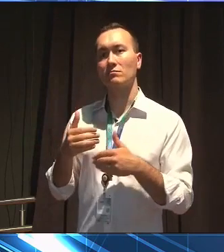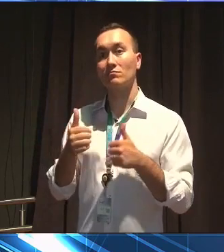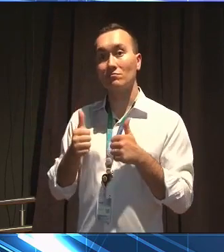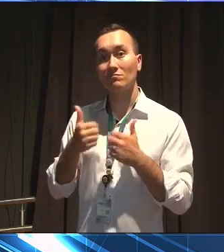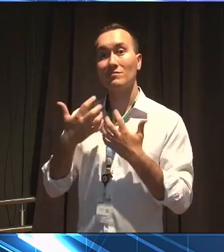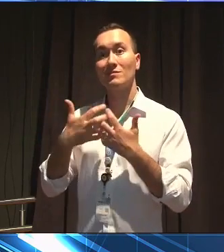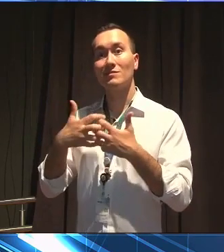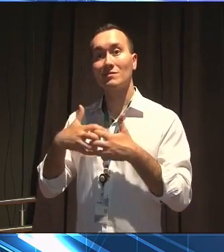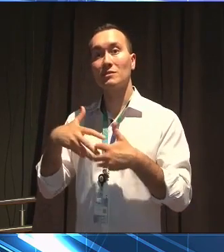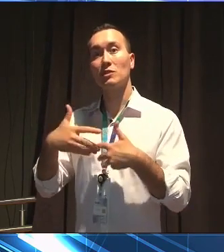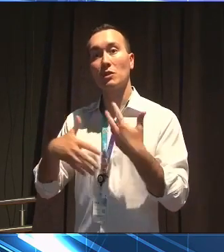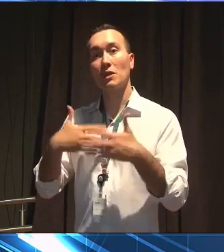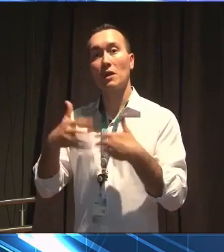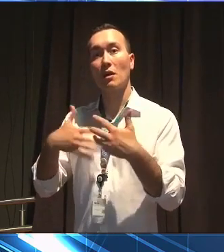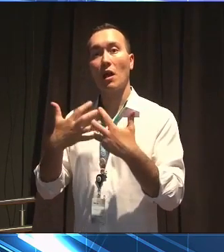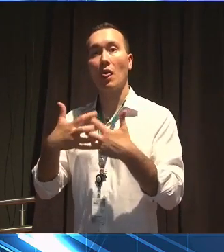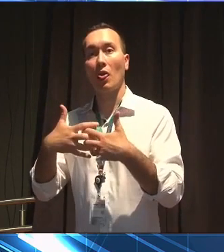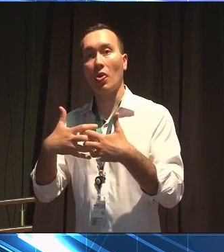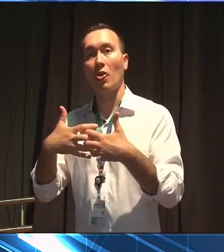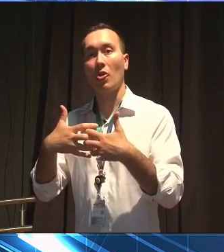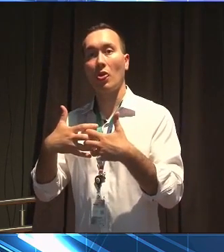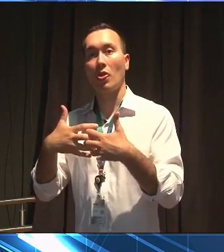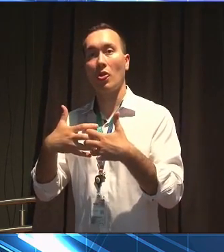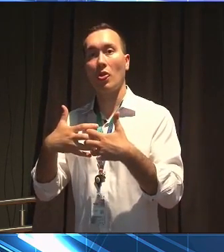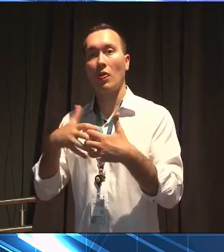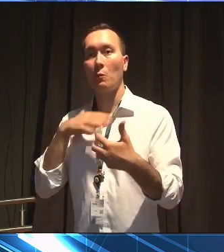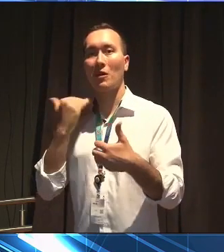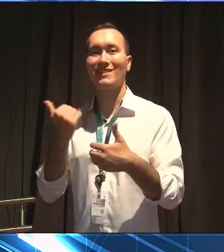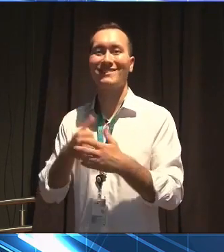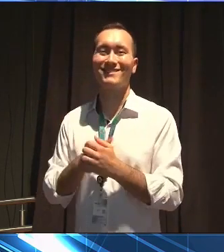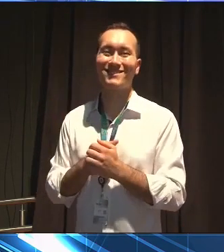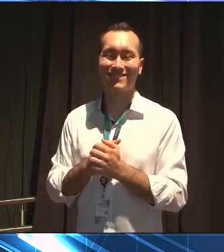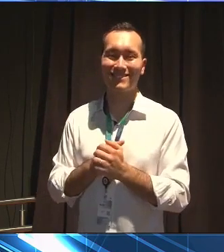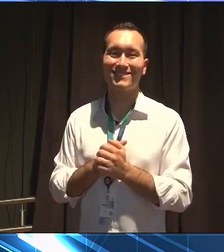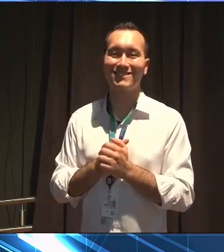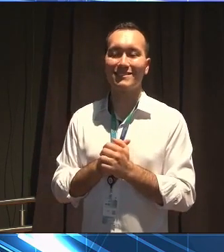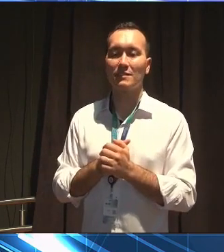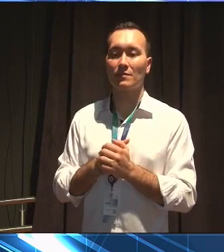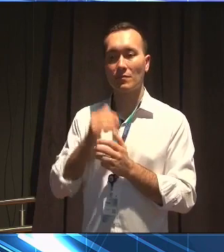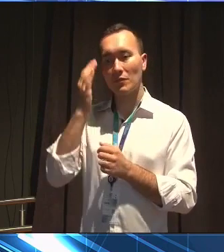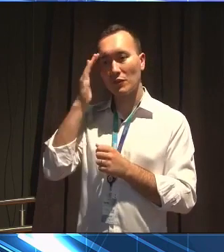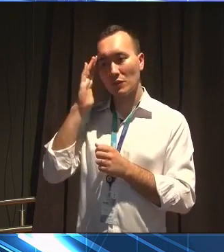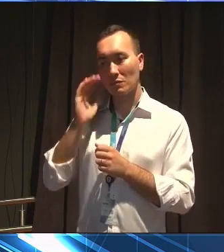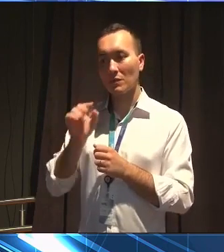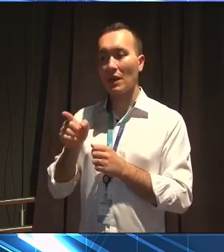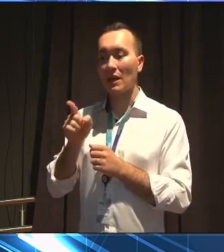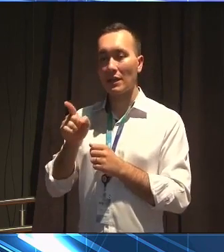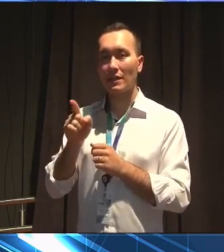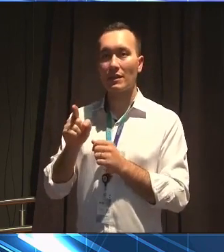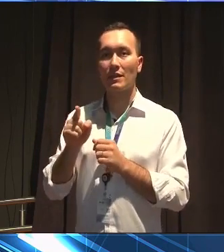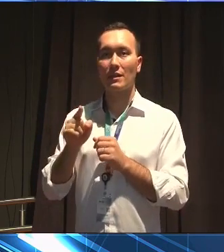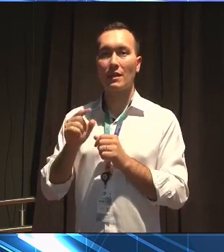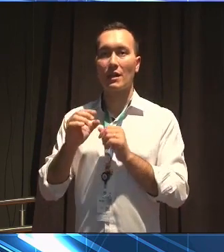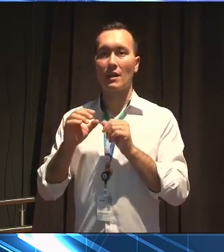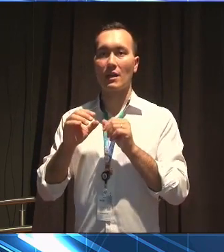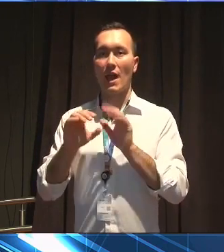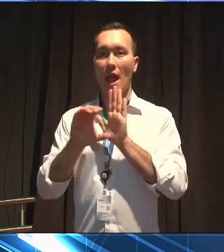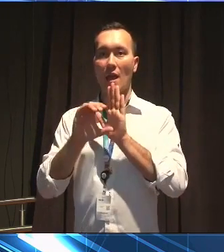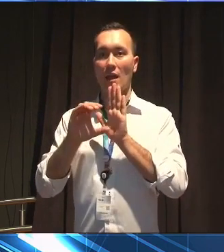morria, derrubava todo mundo, e hoje não acontece mais, por quê? Porque eu criptografo, no caso do .NET, a gente criptografa com